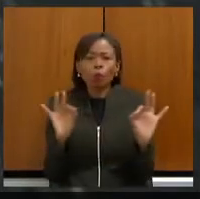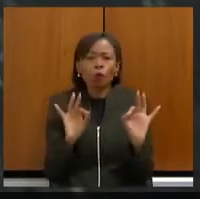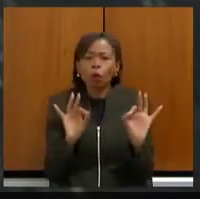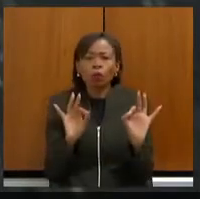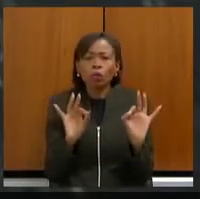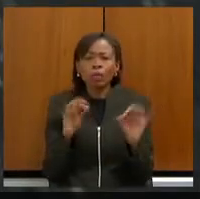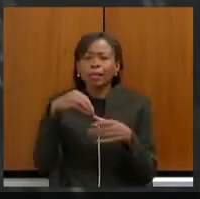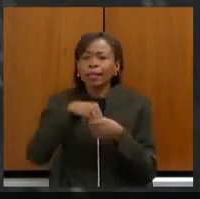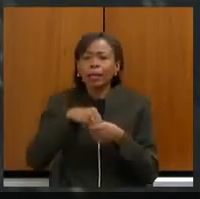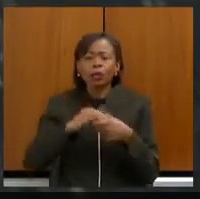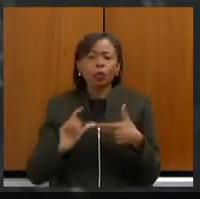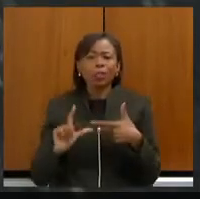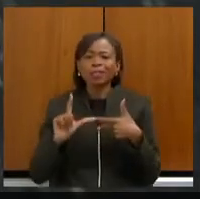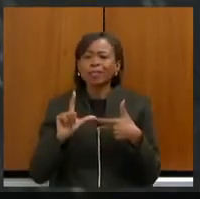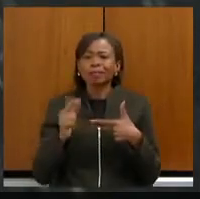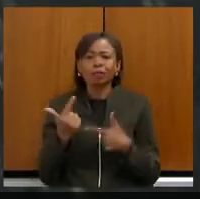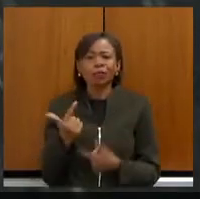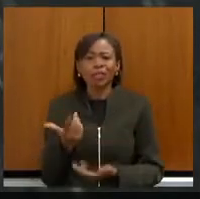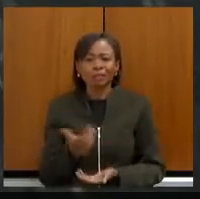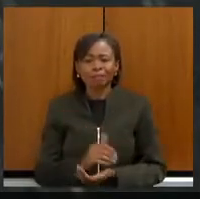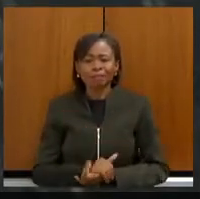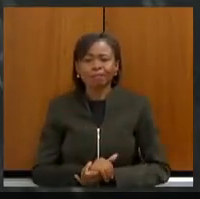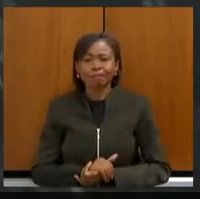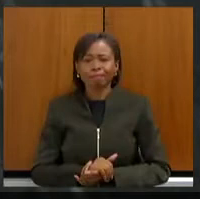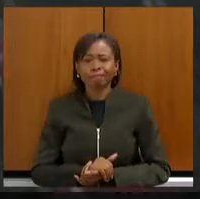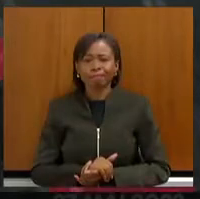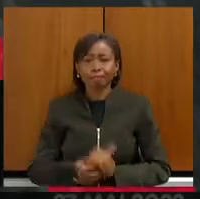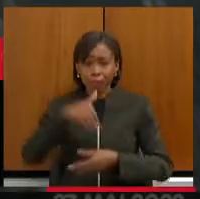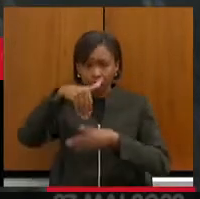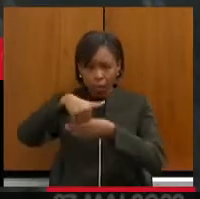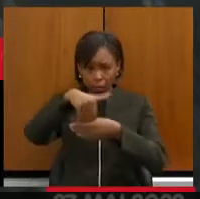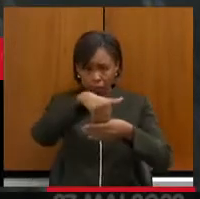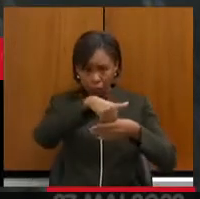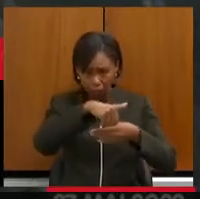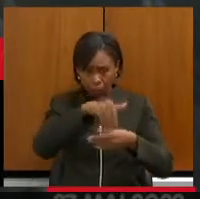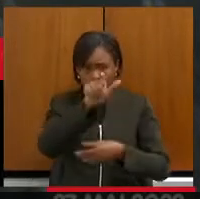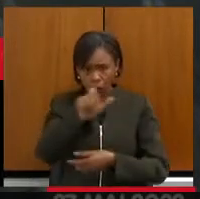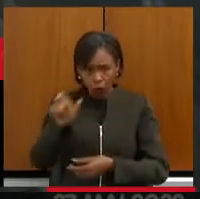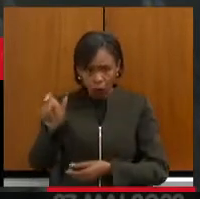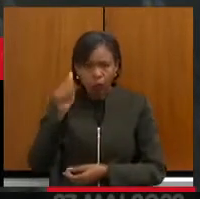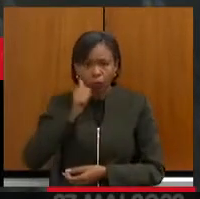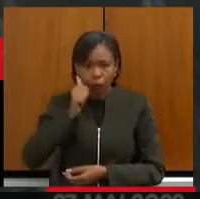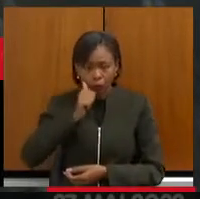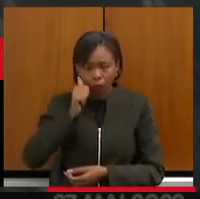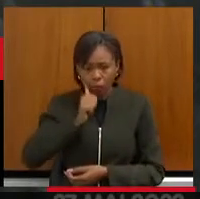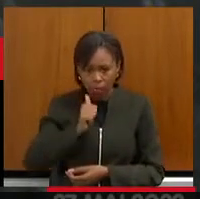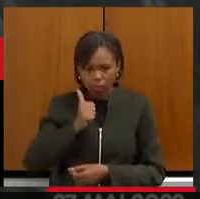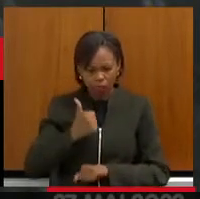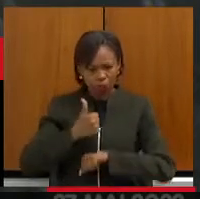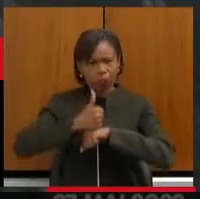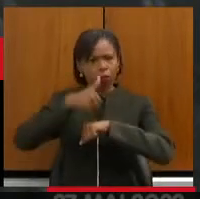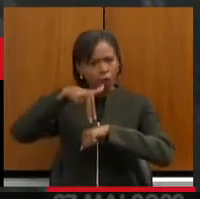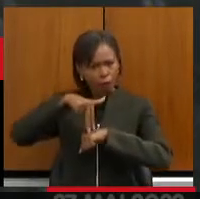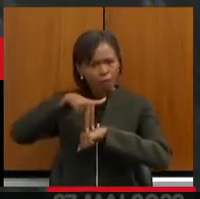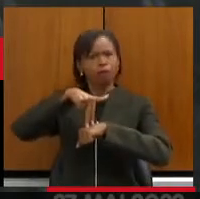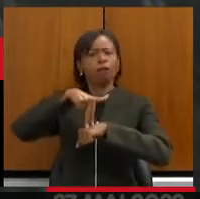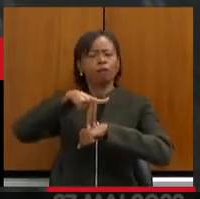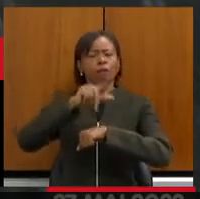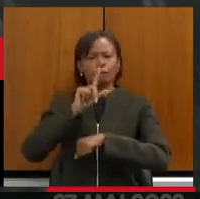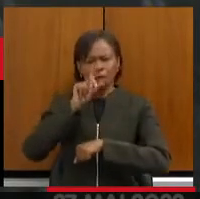cadeira Legislativa das eleitas que se posicionam firmemente